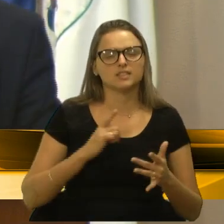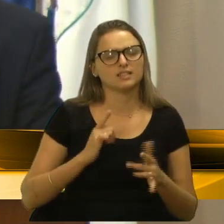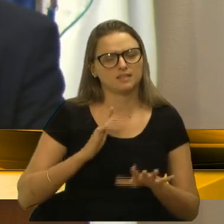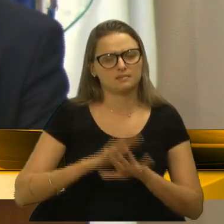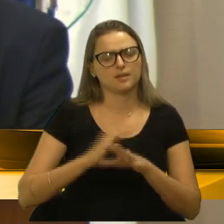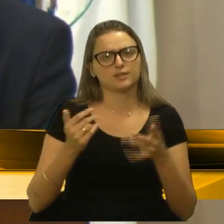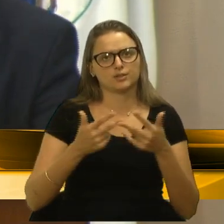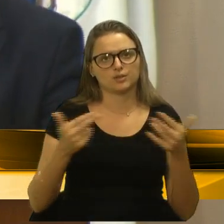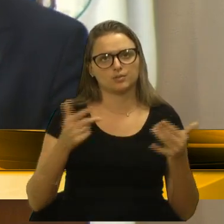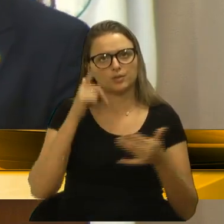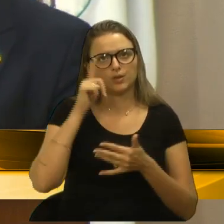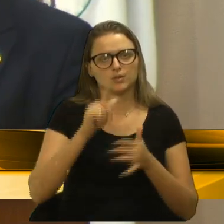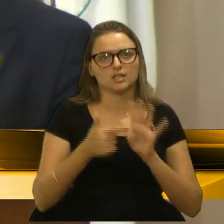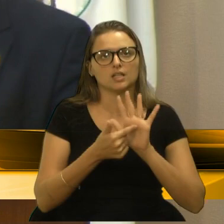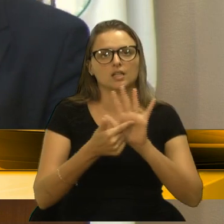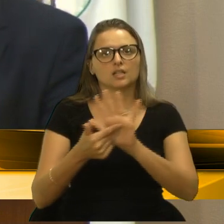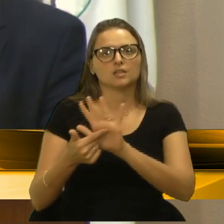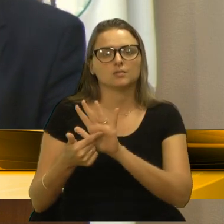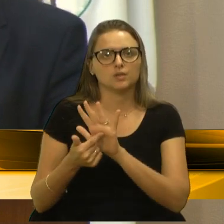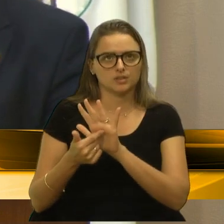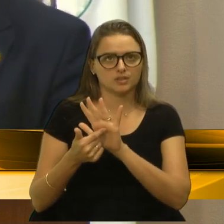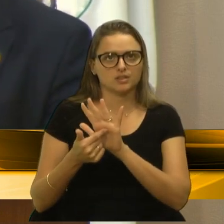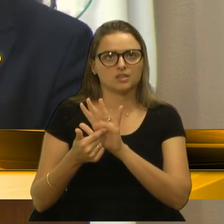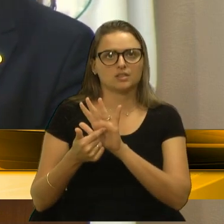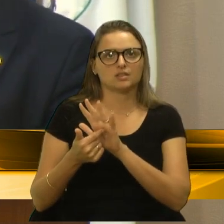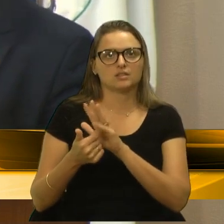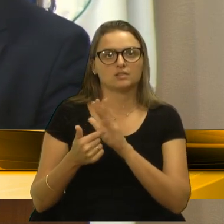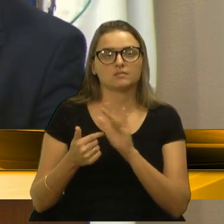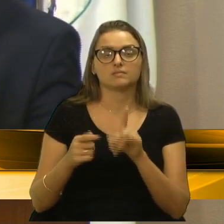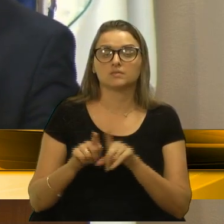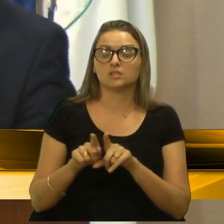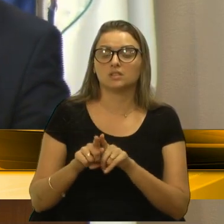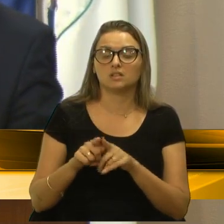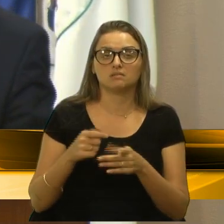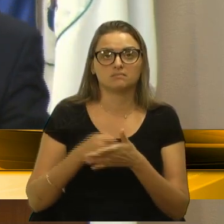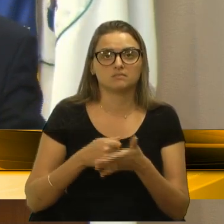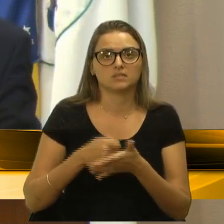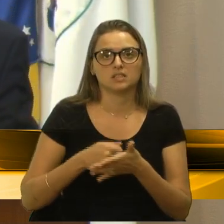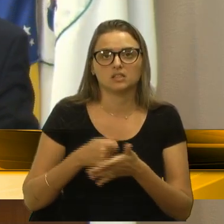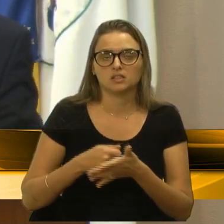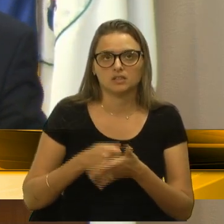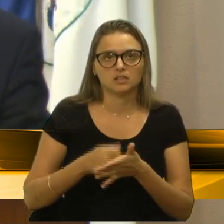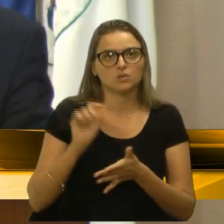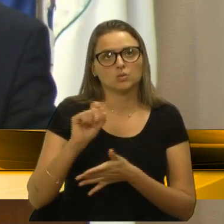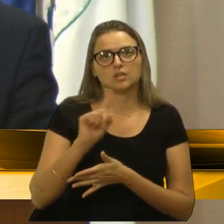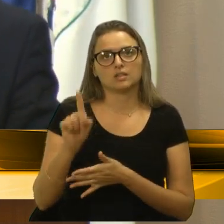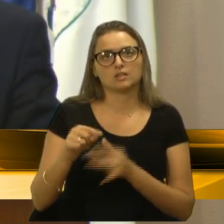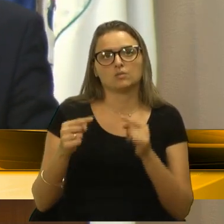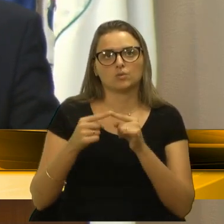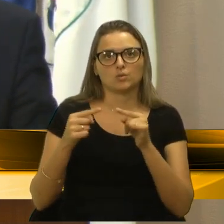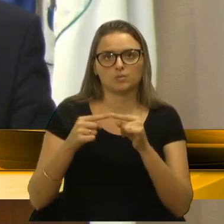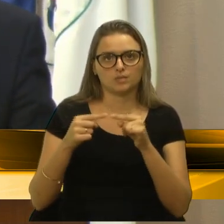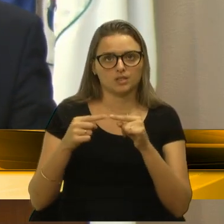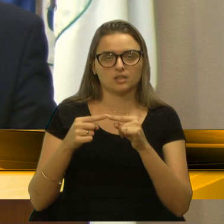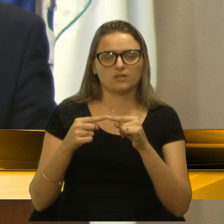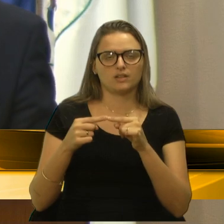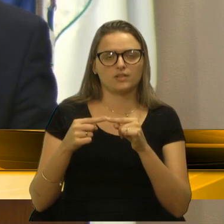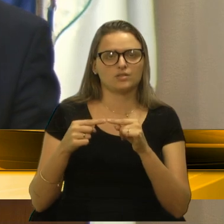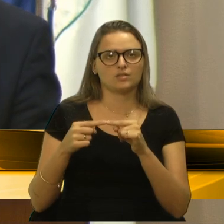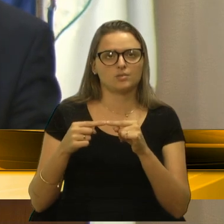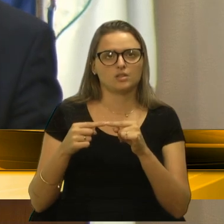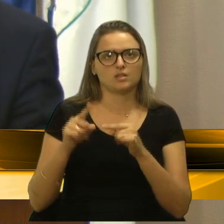nós poderíamos trazer à tona e ficaríamos só batendo nessa tecla, que não é o caso. A gente precisa, e isso eu concordo com o vereador